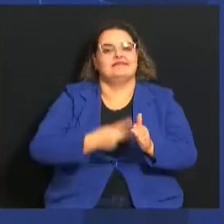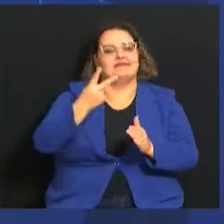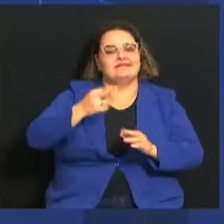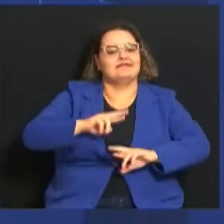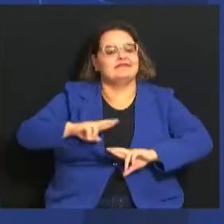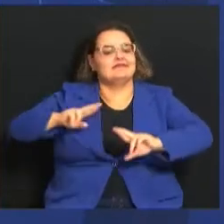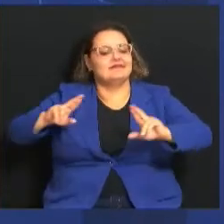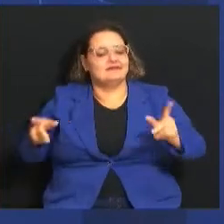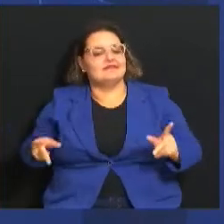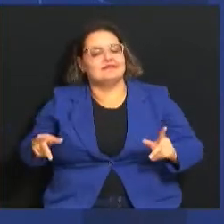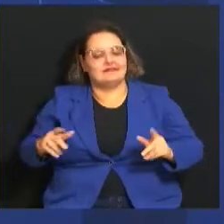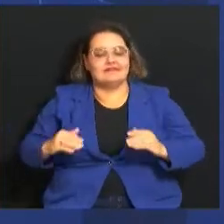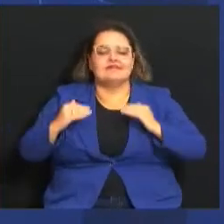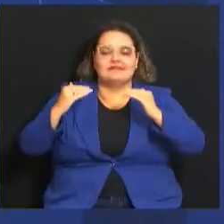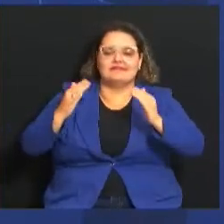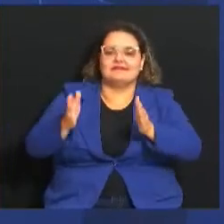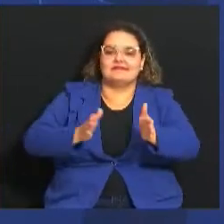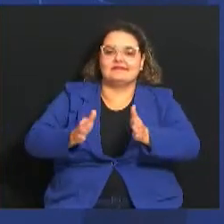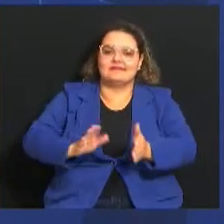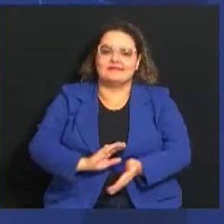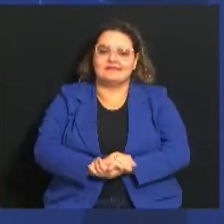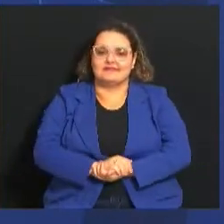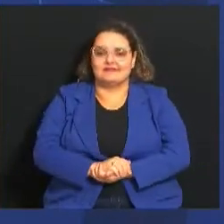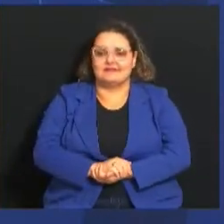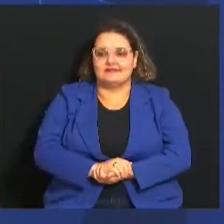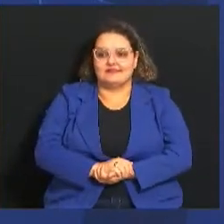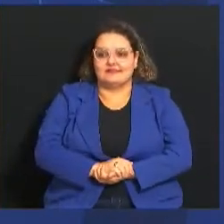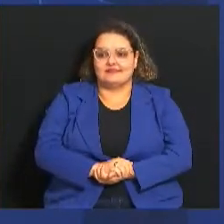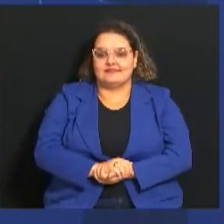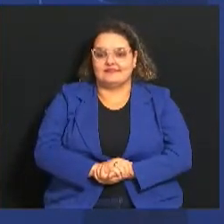de pontos nesta temporada.